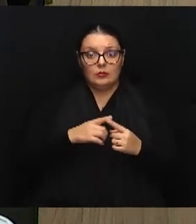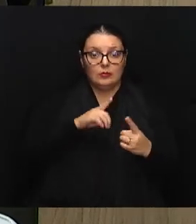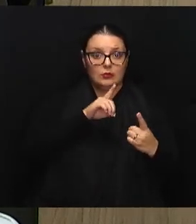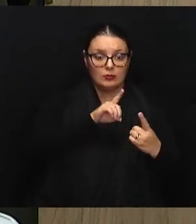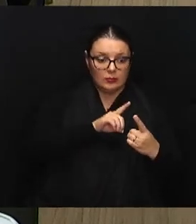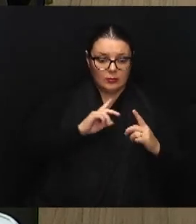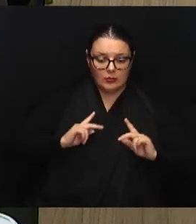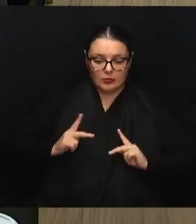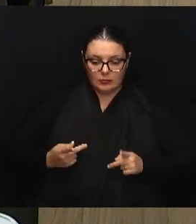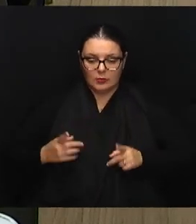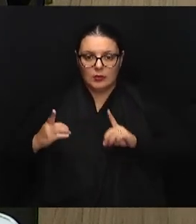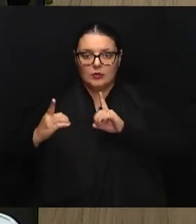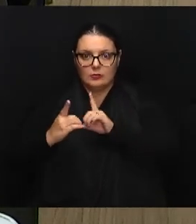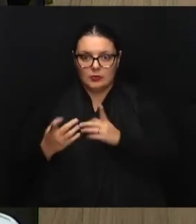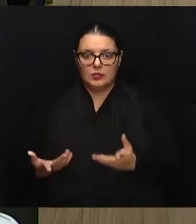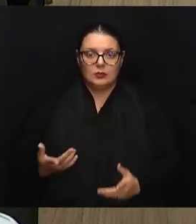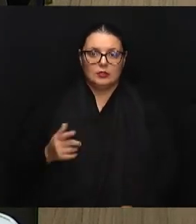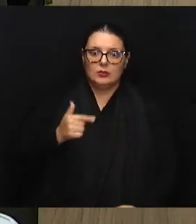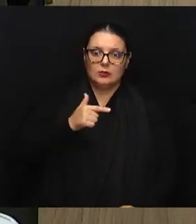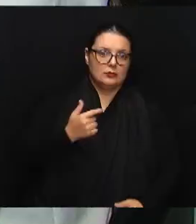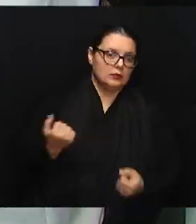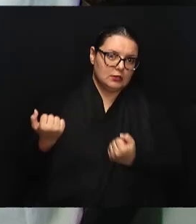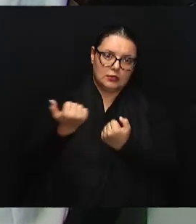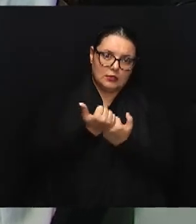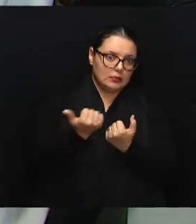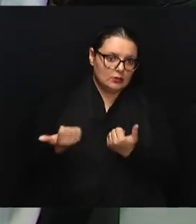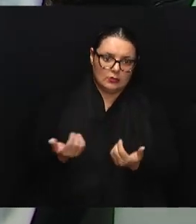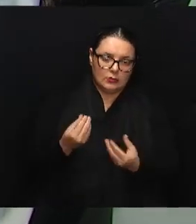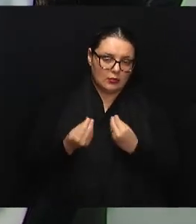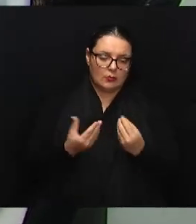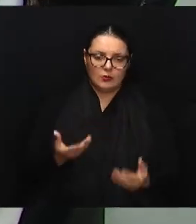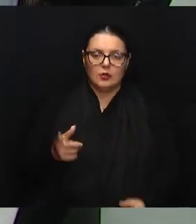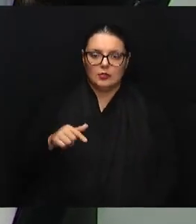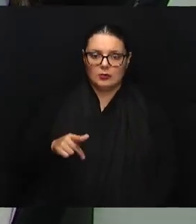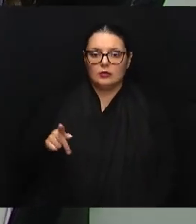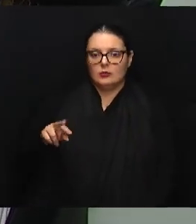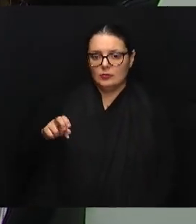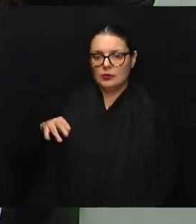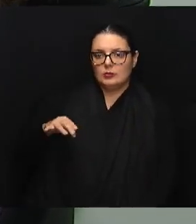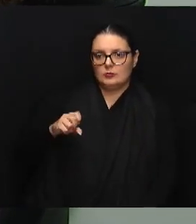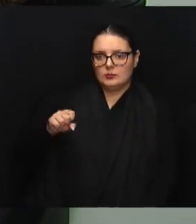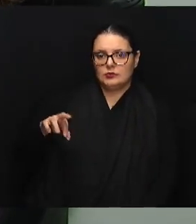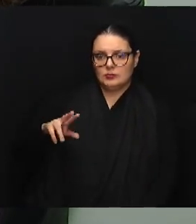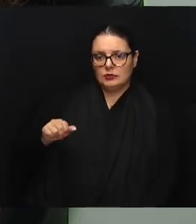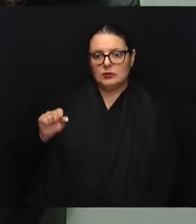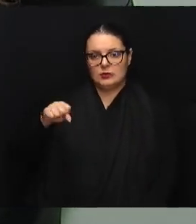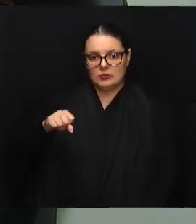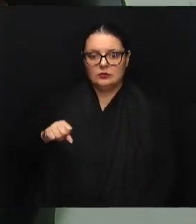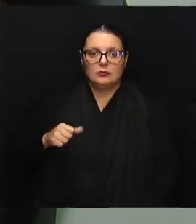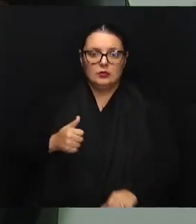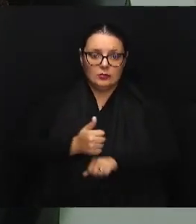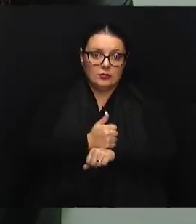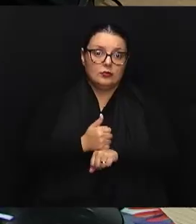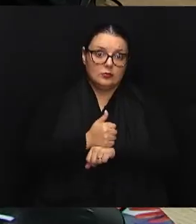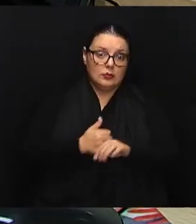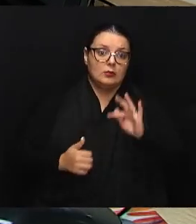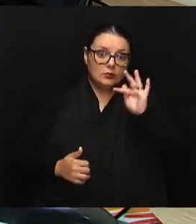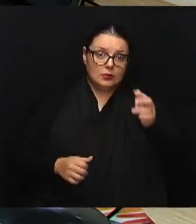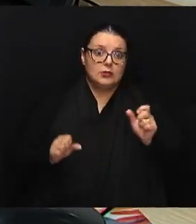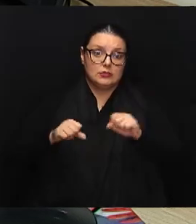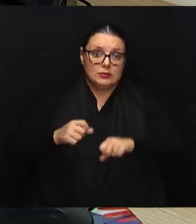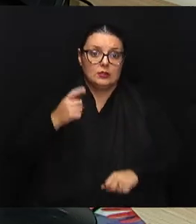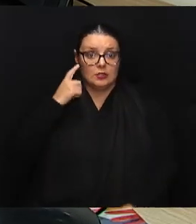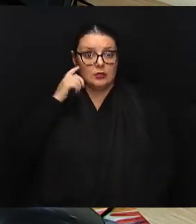de humano para humano, e isso é insubstituível. Então, eu acredito que seja promissora, sim, também uma profissão do